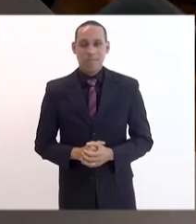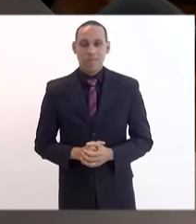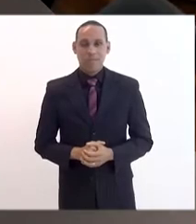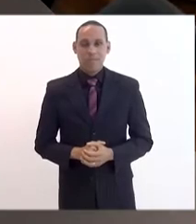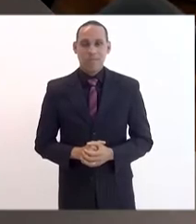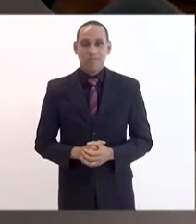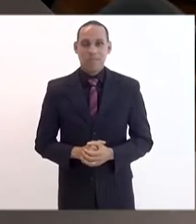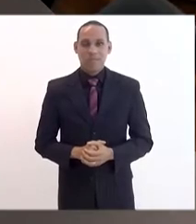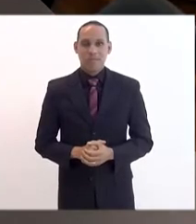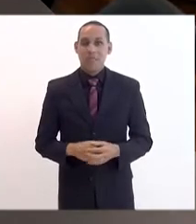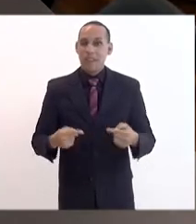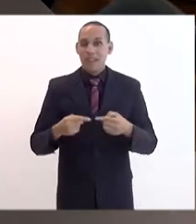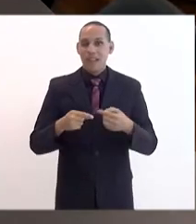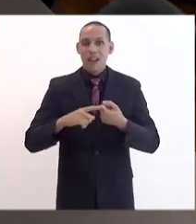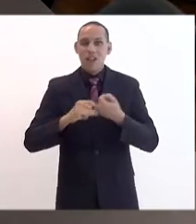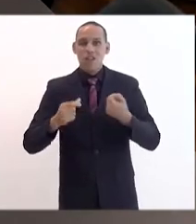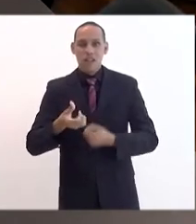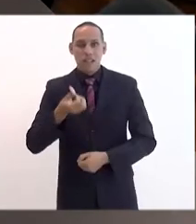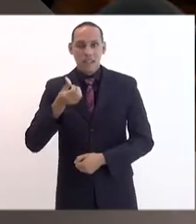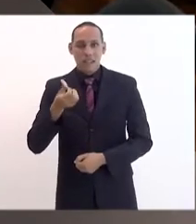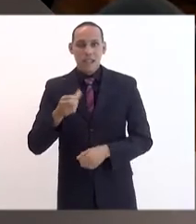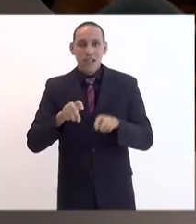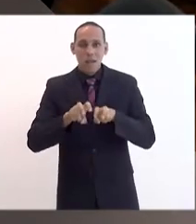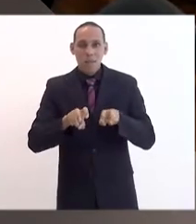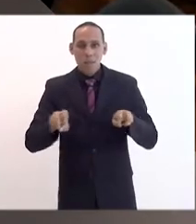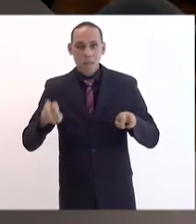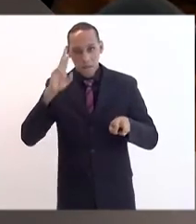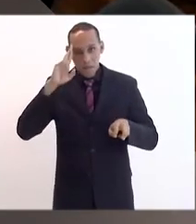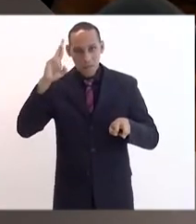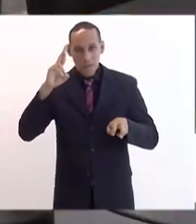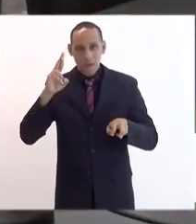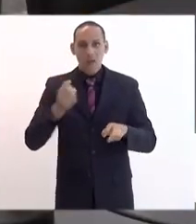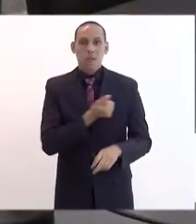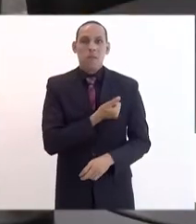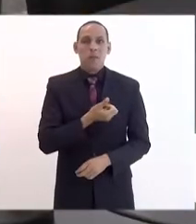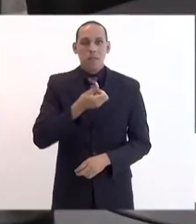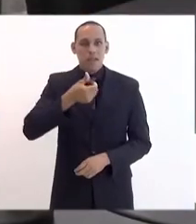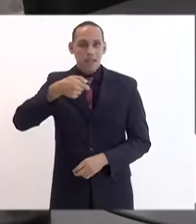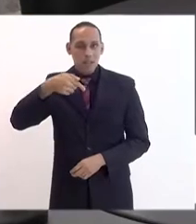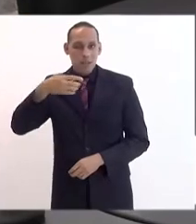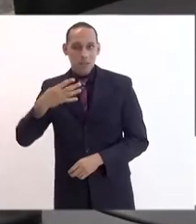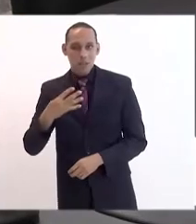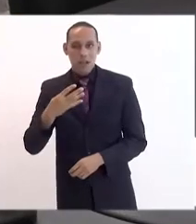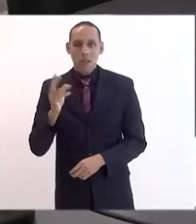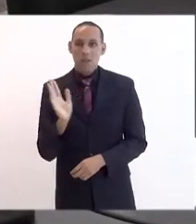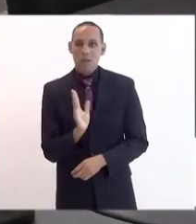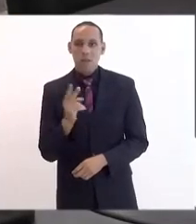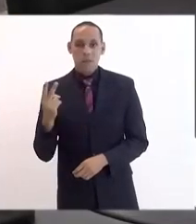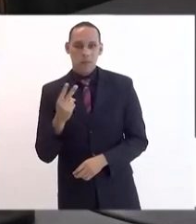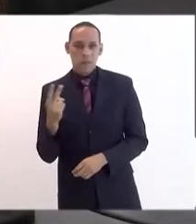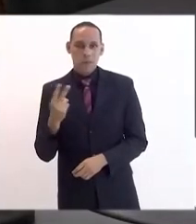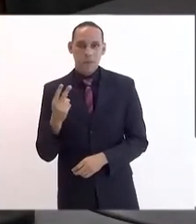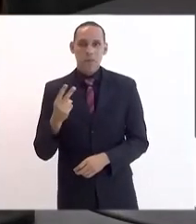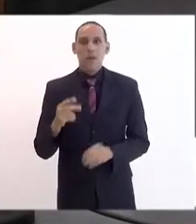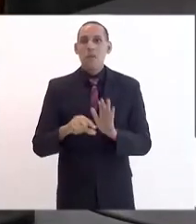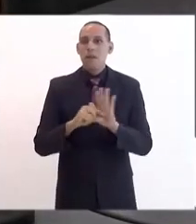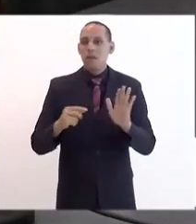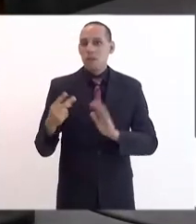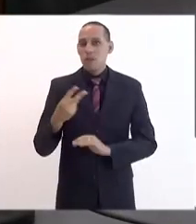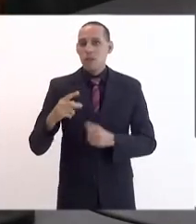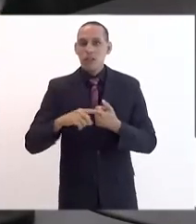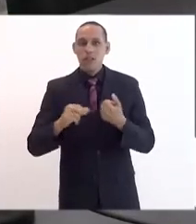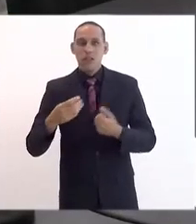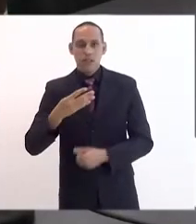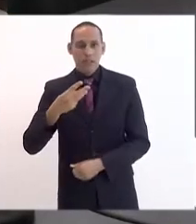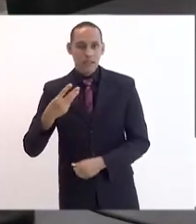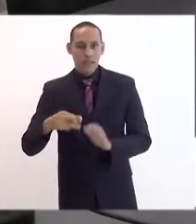os termos do artigo 6º do ato da mesa diretora, número 674/2022, combinado com o parágrafo 2º do artigo 43 do